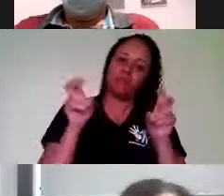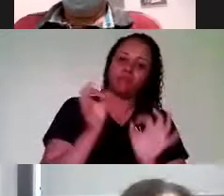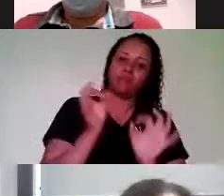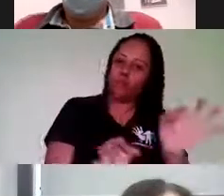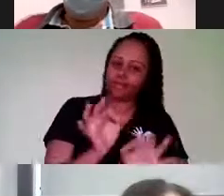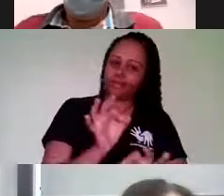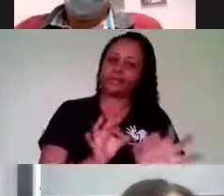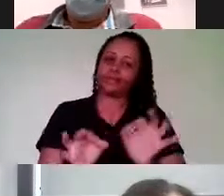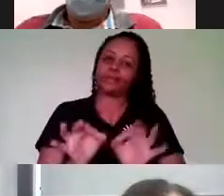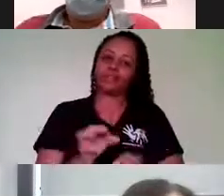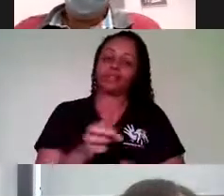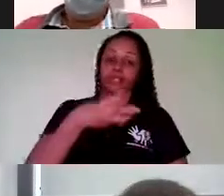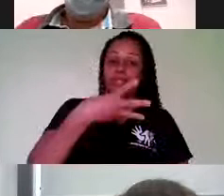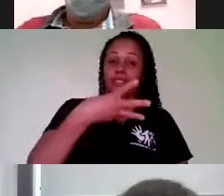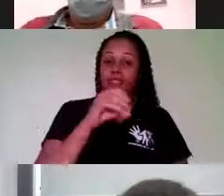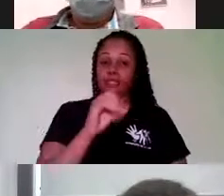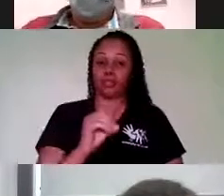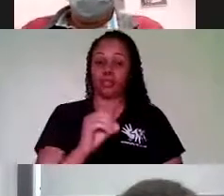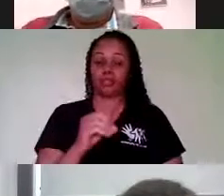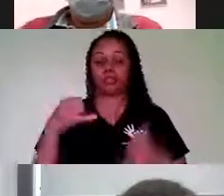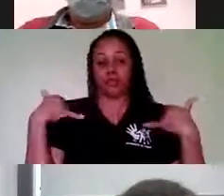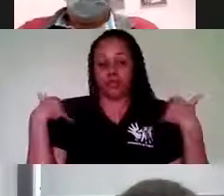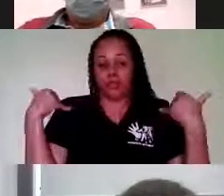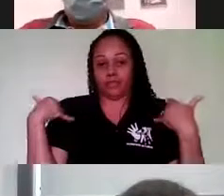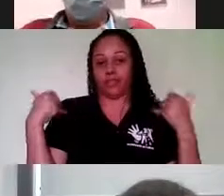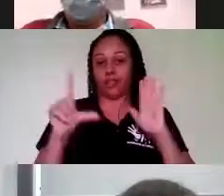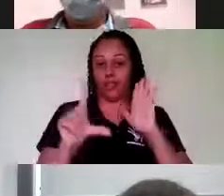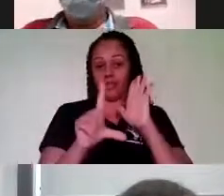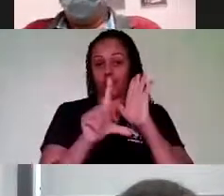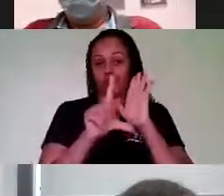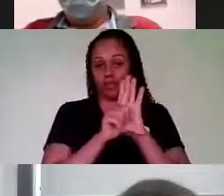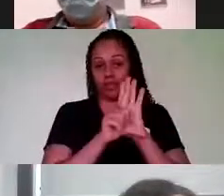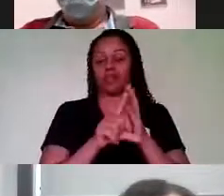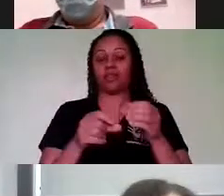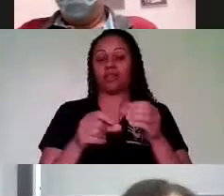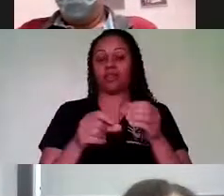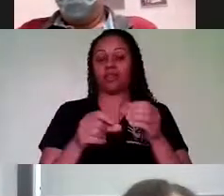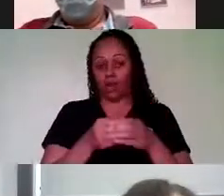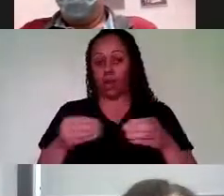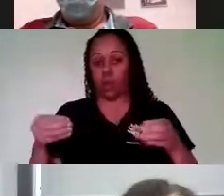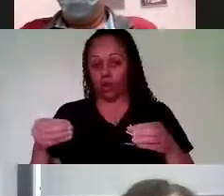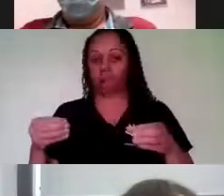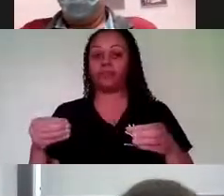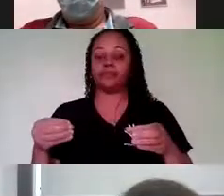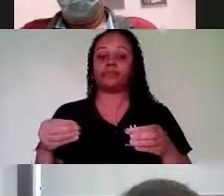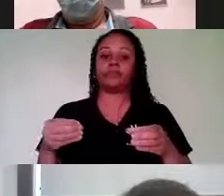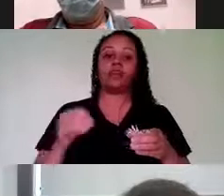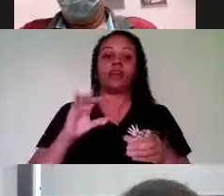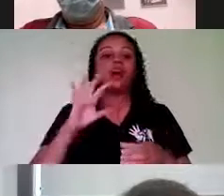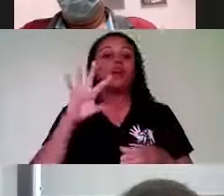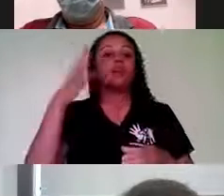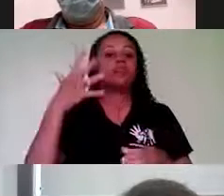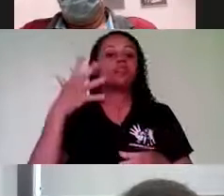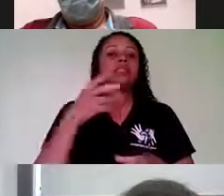do 30º aniversário da Lei de Cotas, que vai ocorrer dia 24 de julho, e uma ação dia 23. E ele